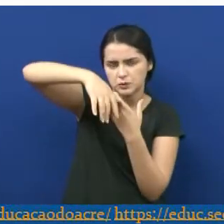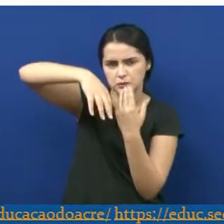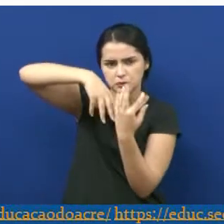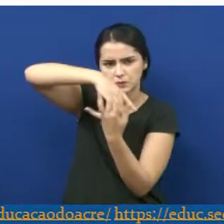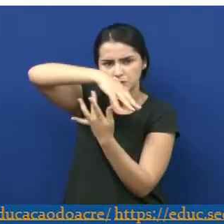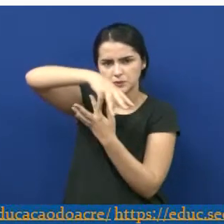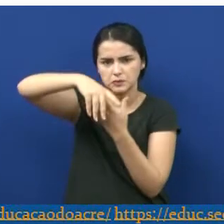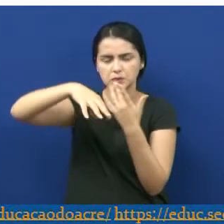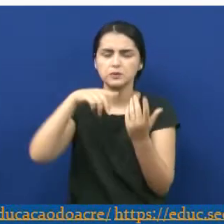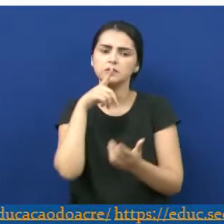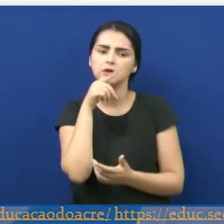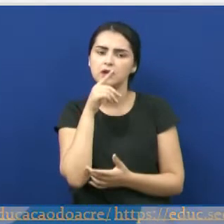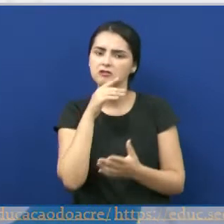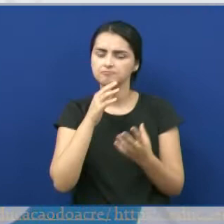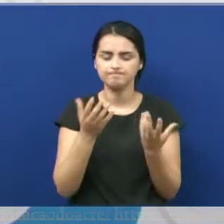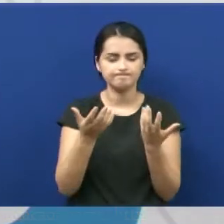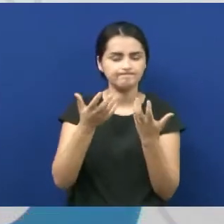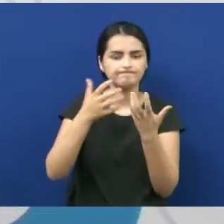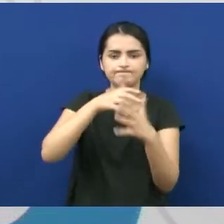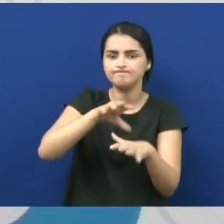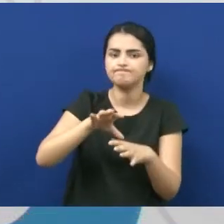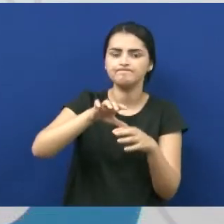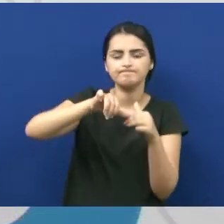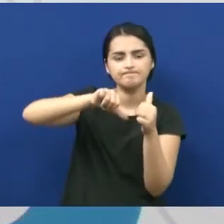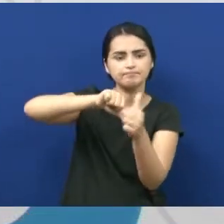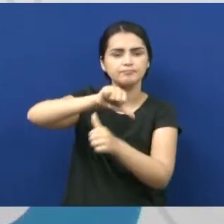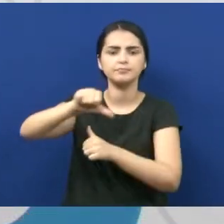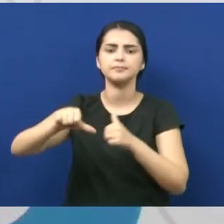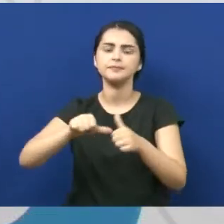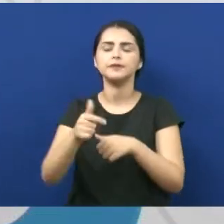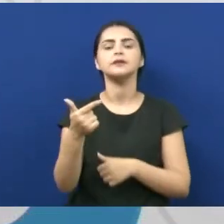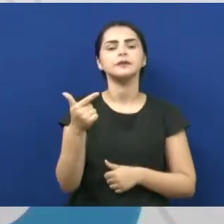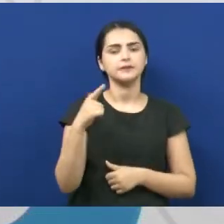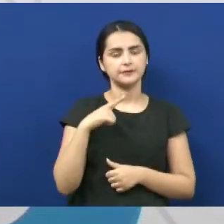quebra, produzindo cátion e produzindo ânion. Aí eu